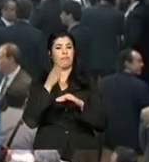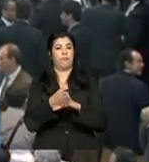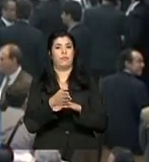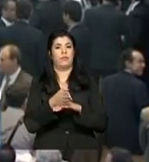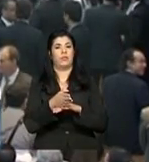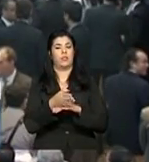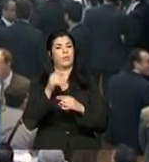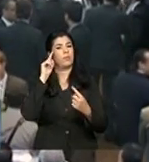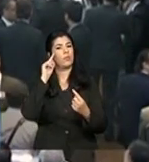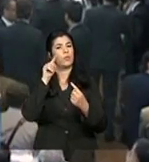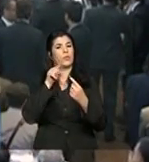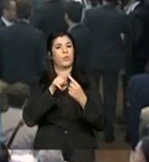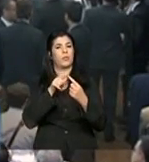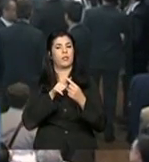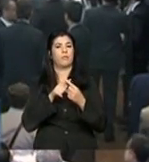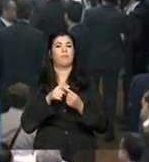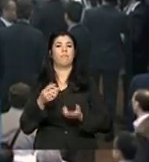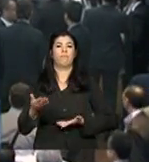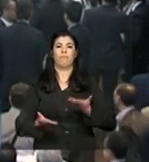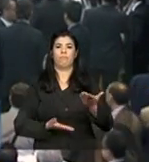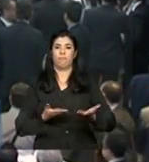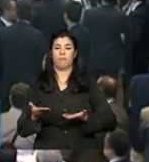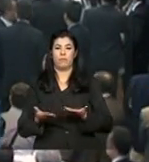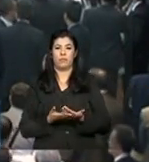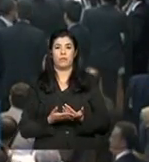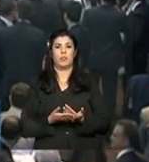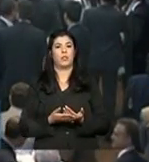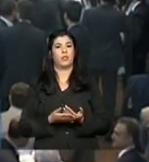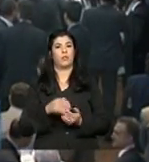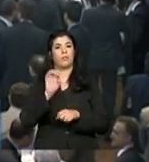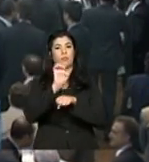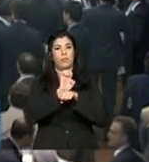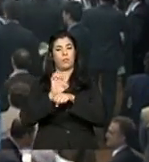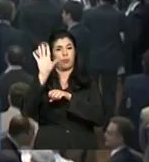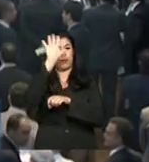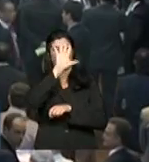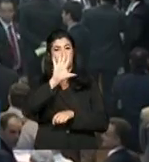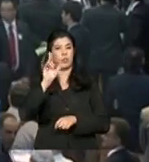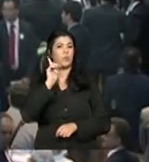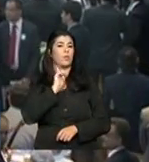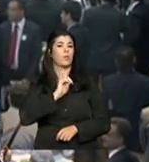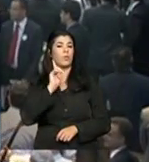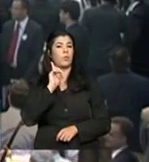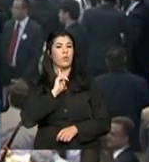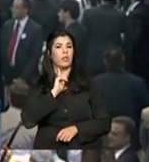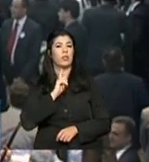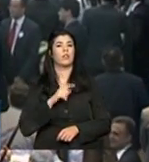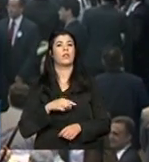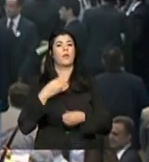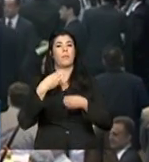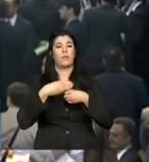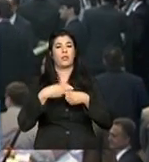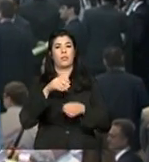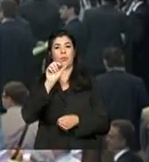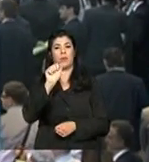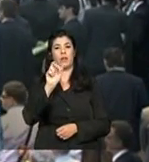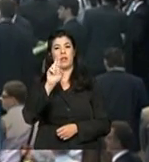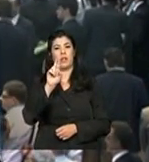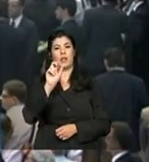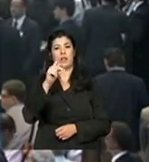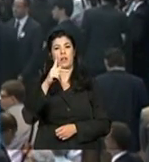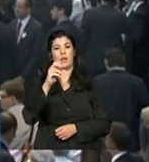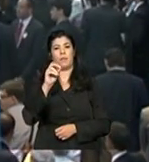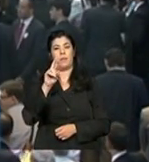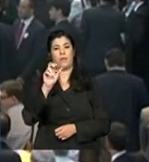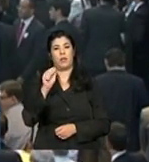então, vai atender o estado de Goiás. E ela será construída entre os municípios de Araporã, em Minas Gerais,